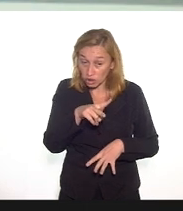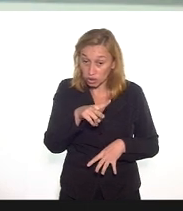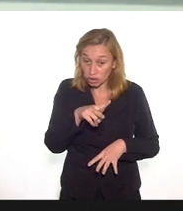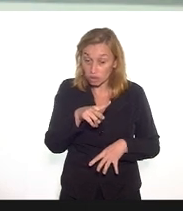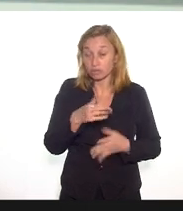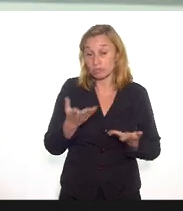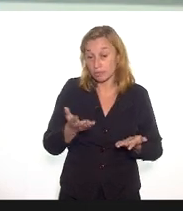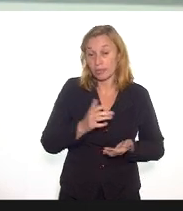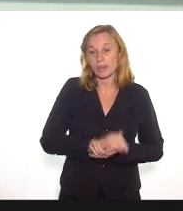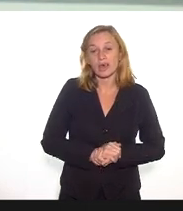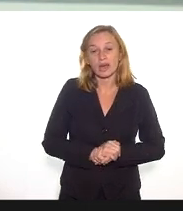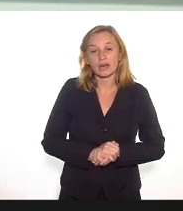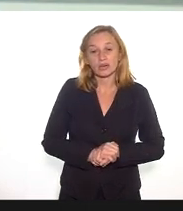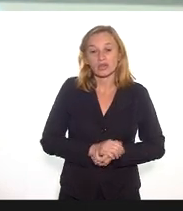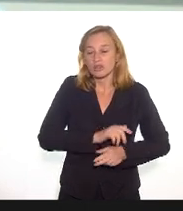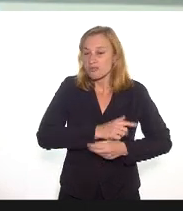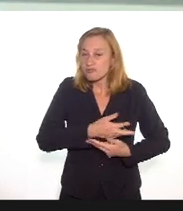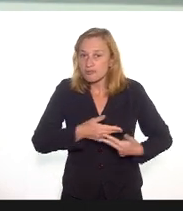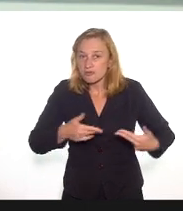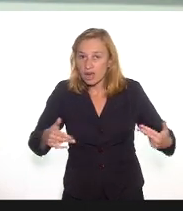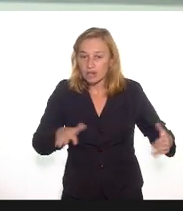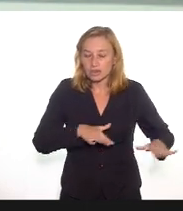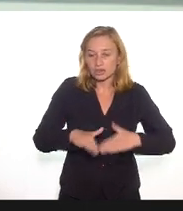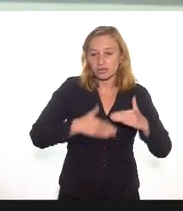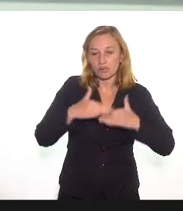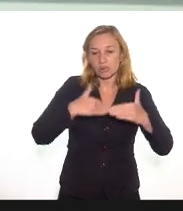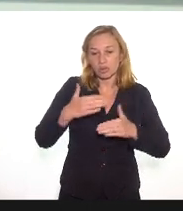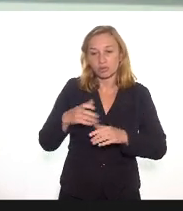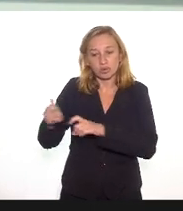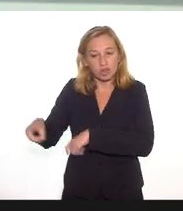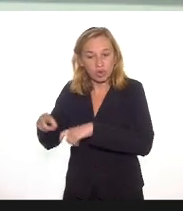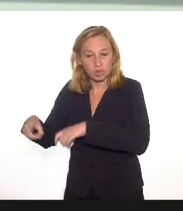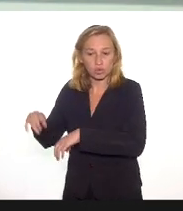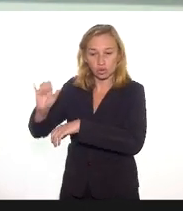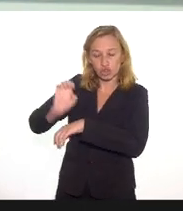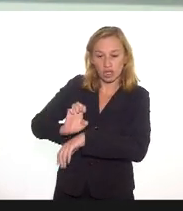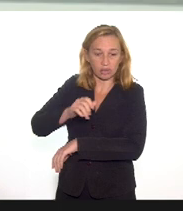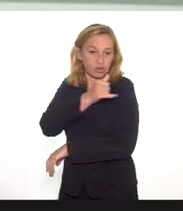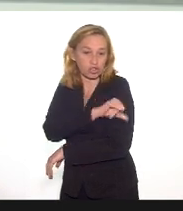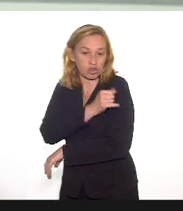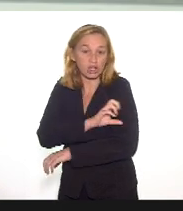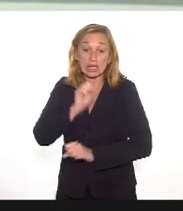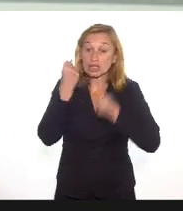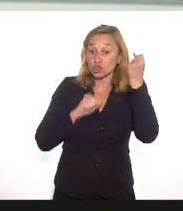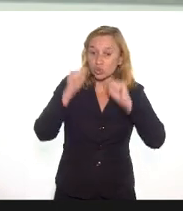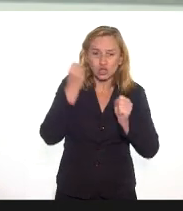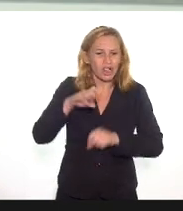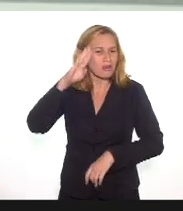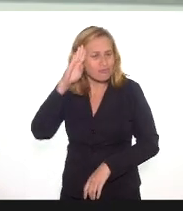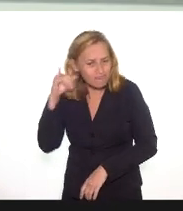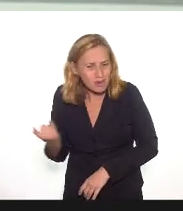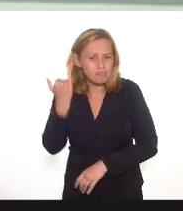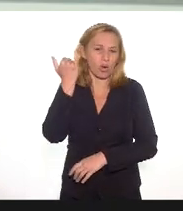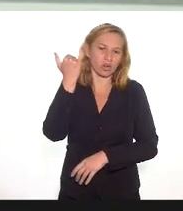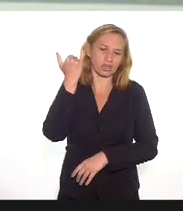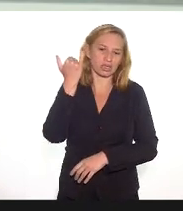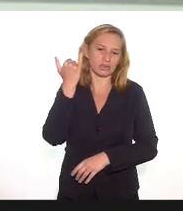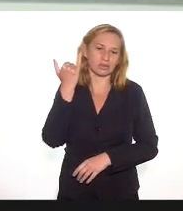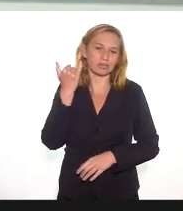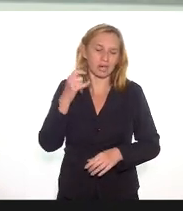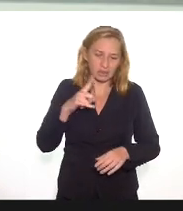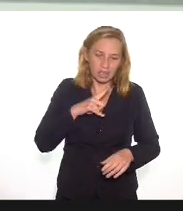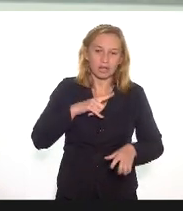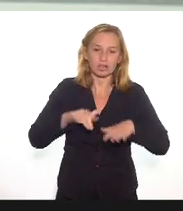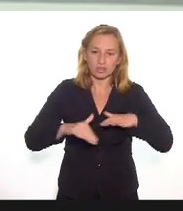tão forte, e para levar desenvolvimento para o interior do estado do Rio de Janeiro, a indústria é importantíssima para fazer sim, esse